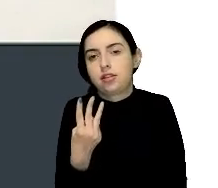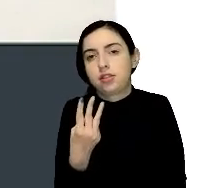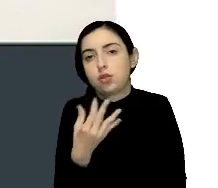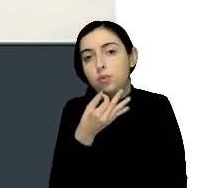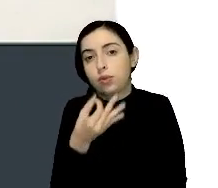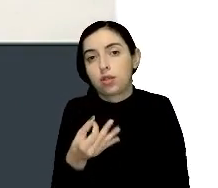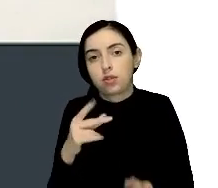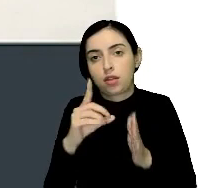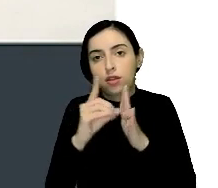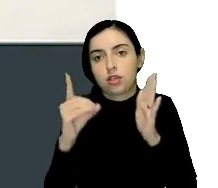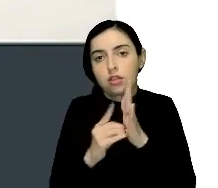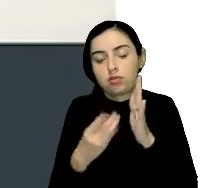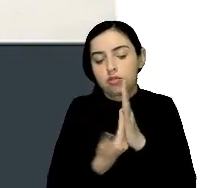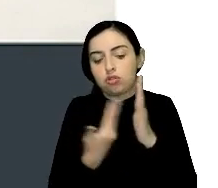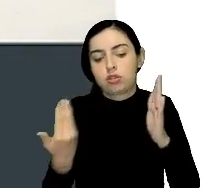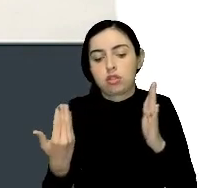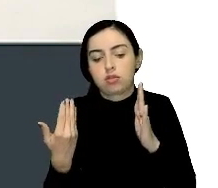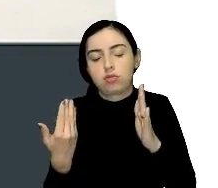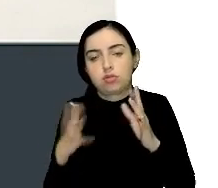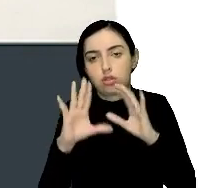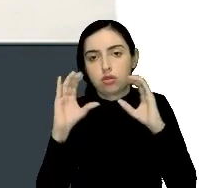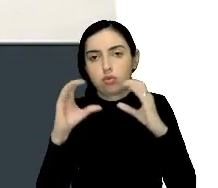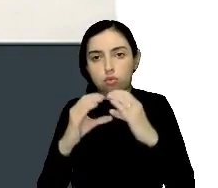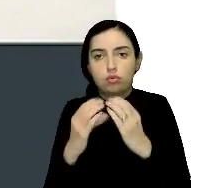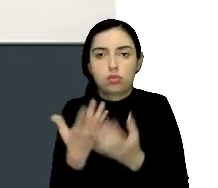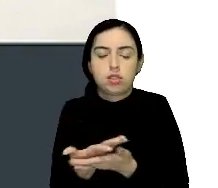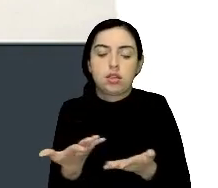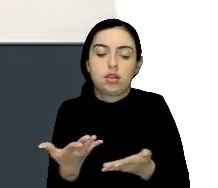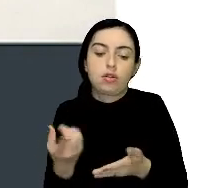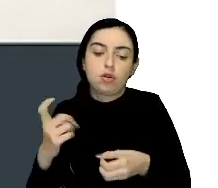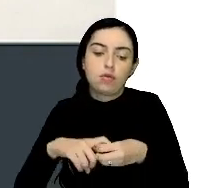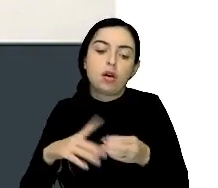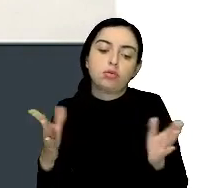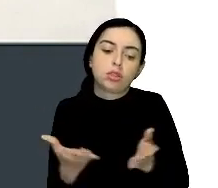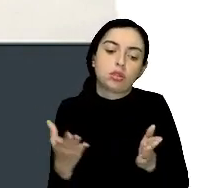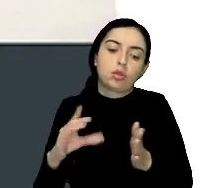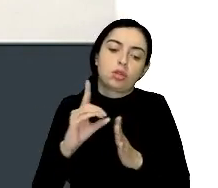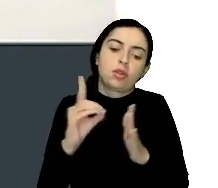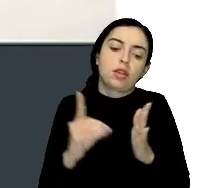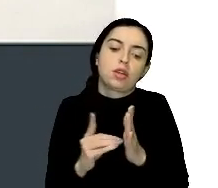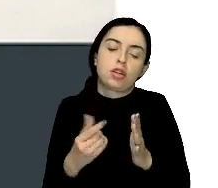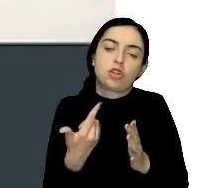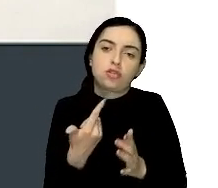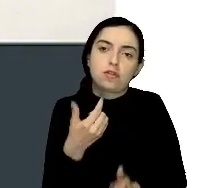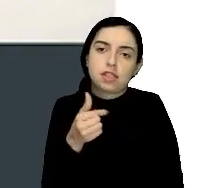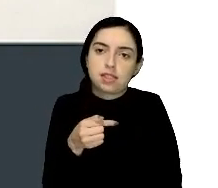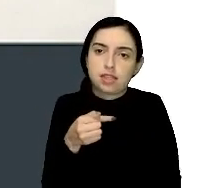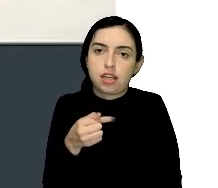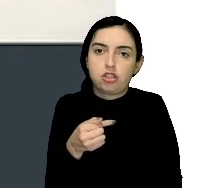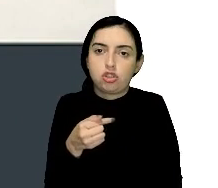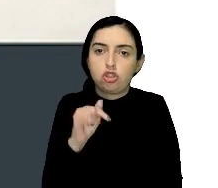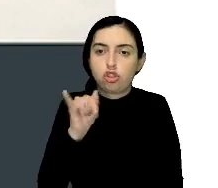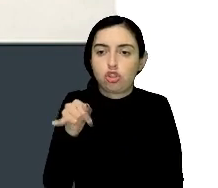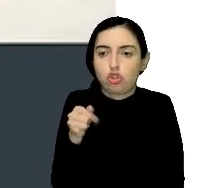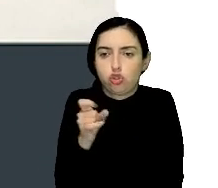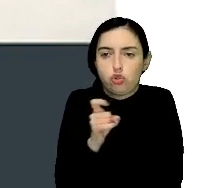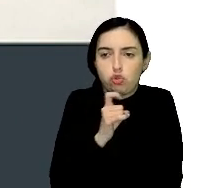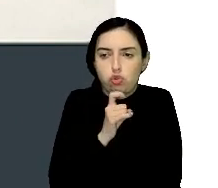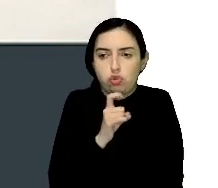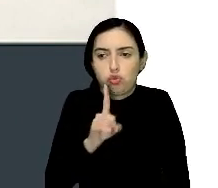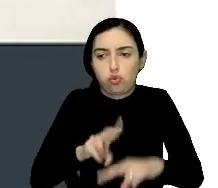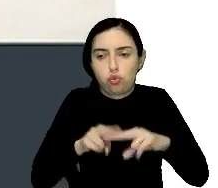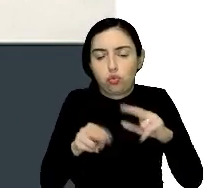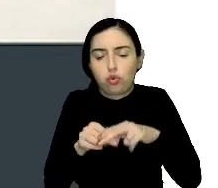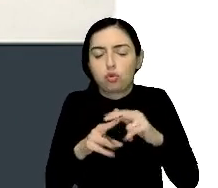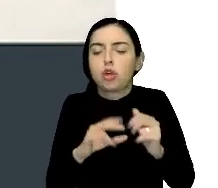decreto que extinguiu os conselhos, e ele retorna nesse decreto de 27 de junho de 2019. E a